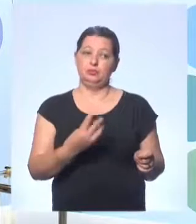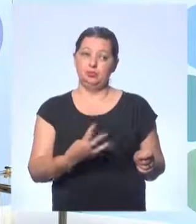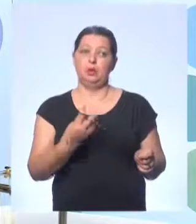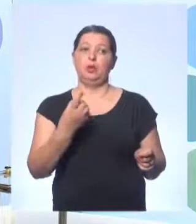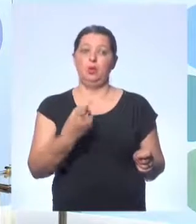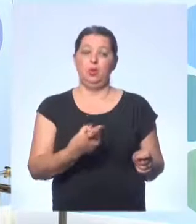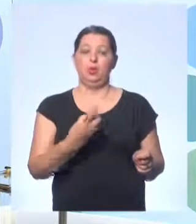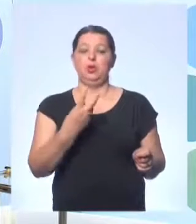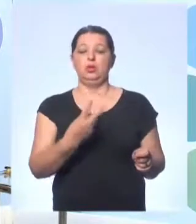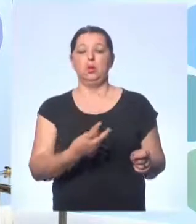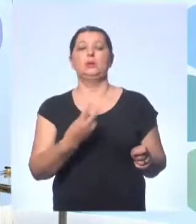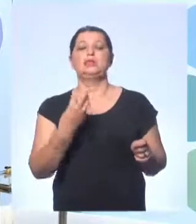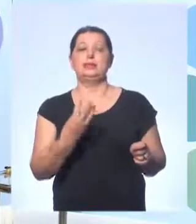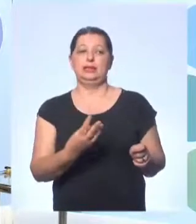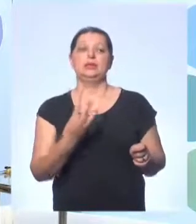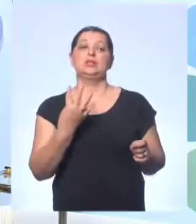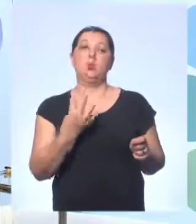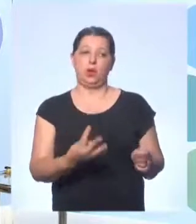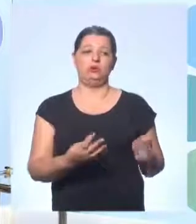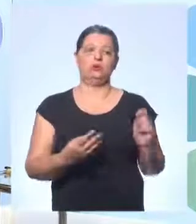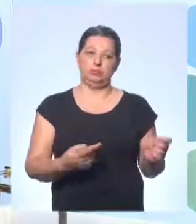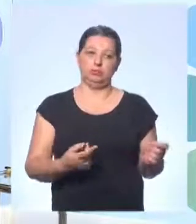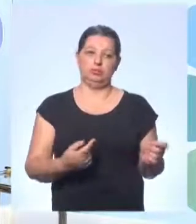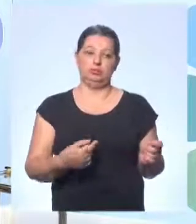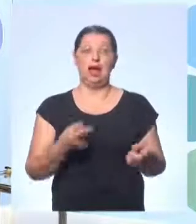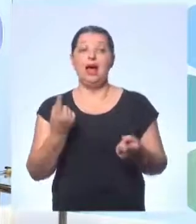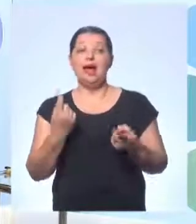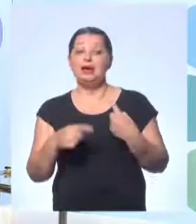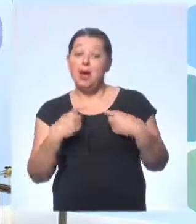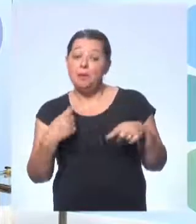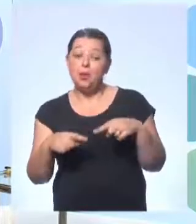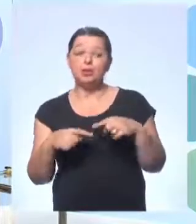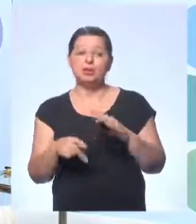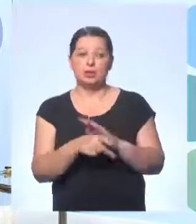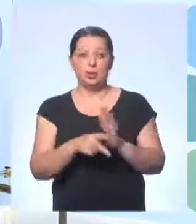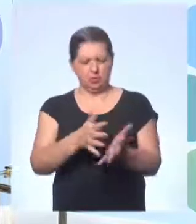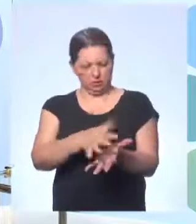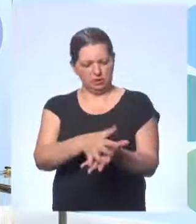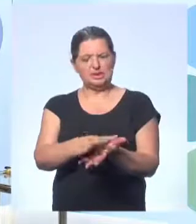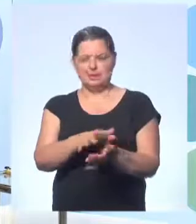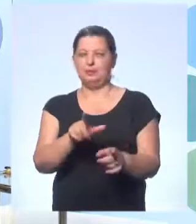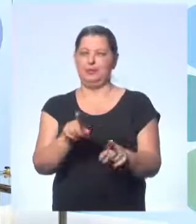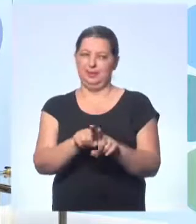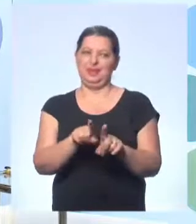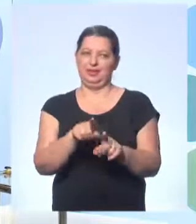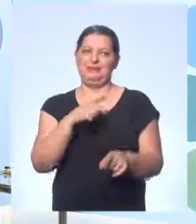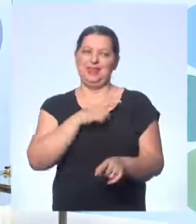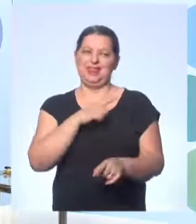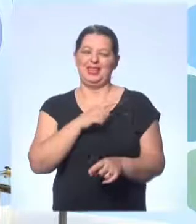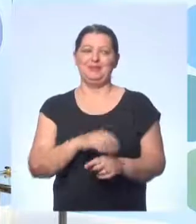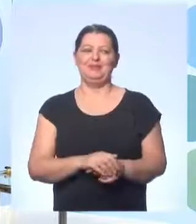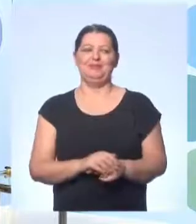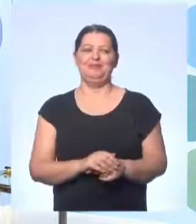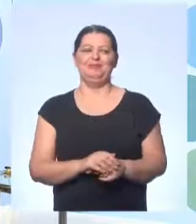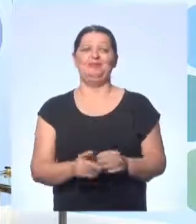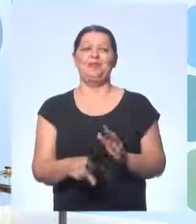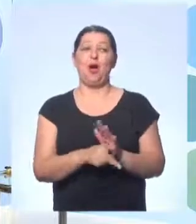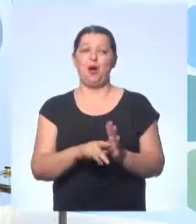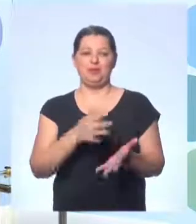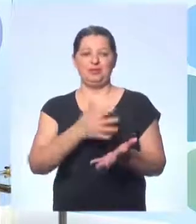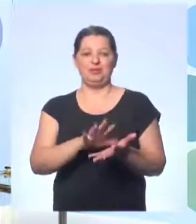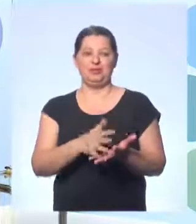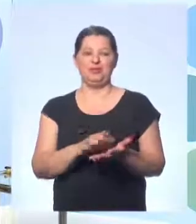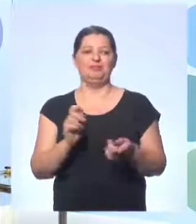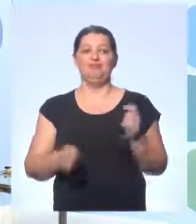3, 4. 1, 2, 3. Daí na música, olha só, o samba tem isso também. Vou tocar um samba para o pessoal ver.